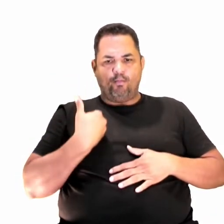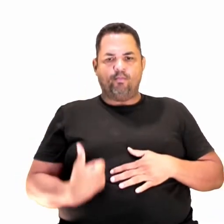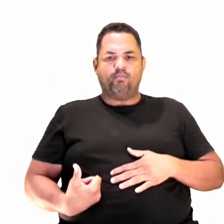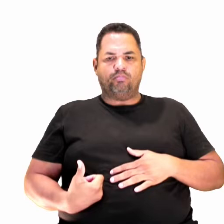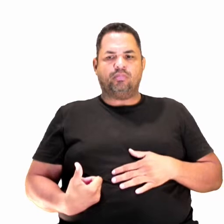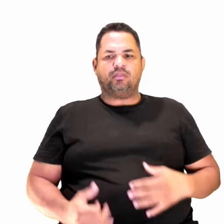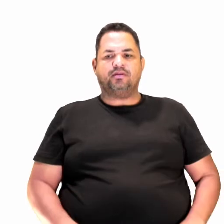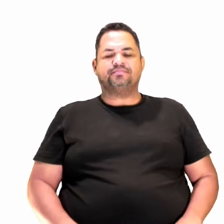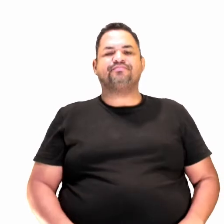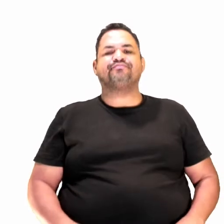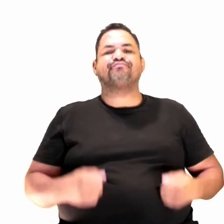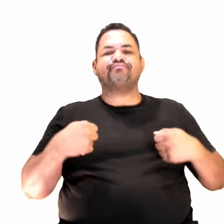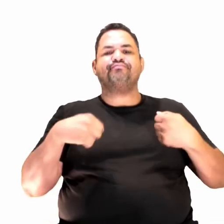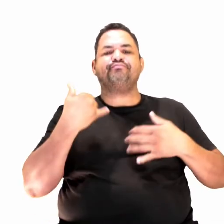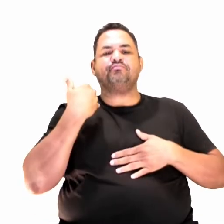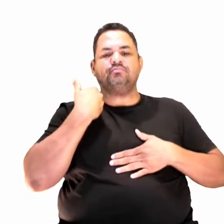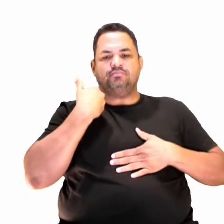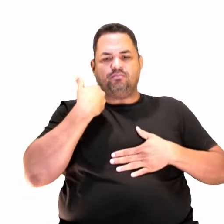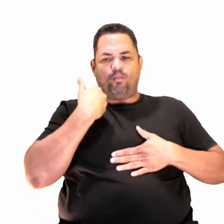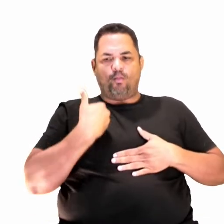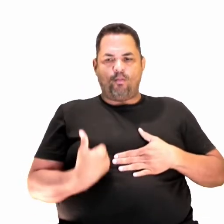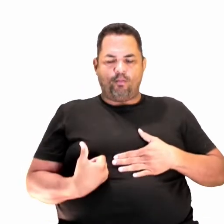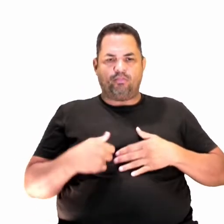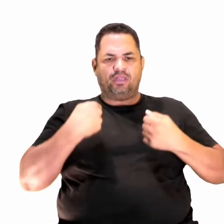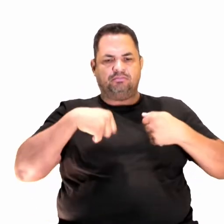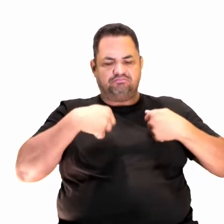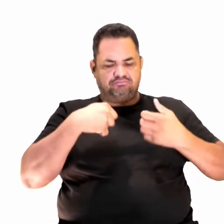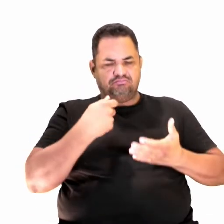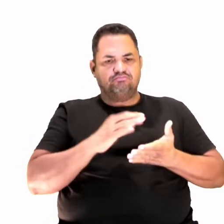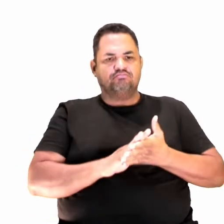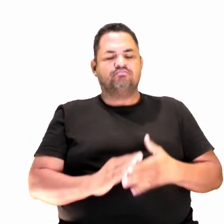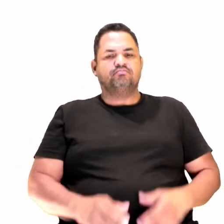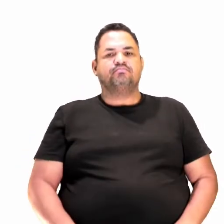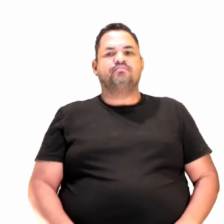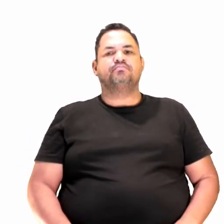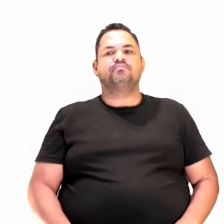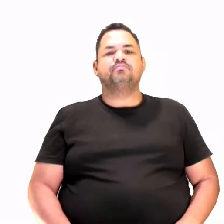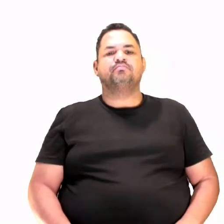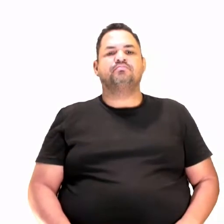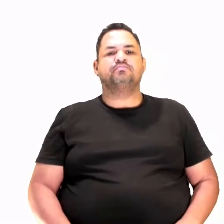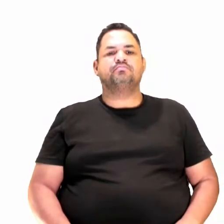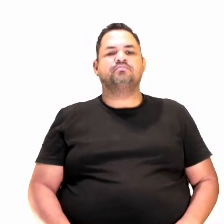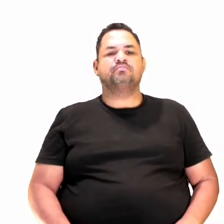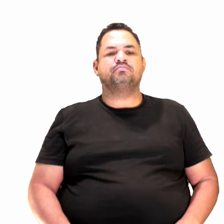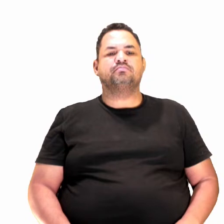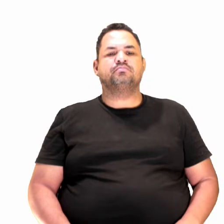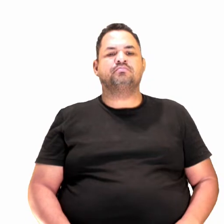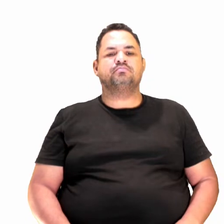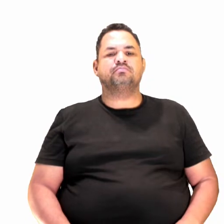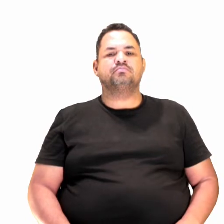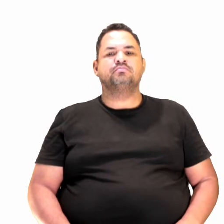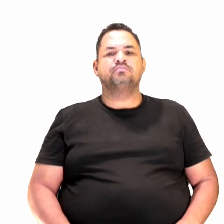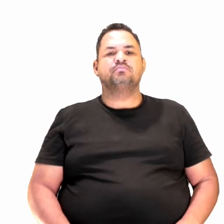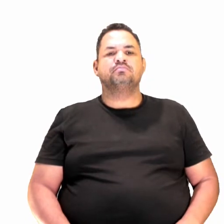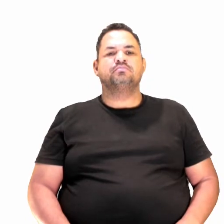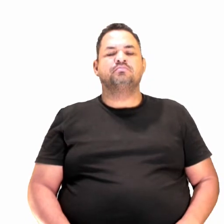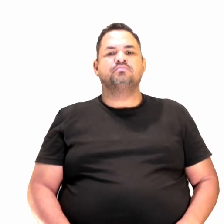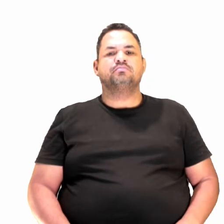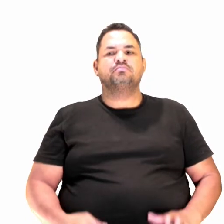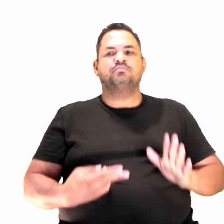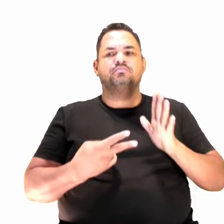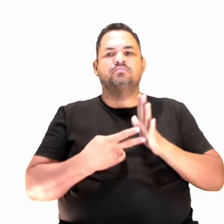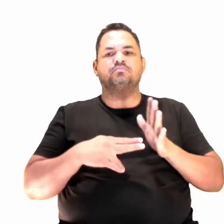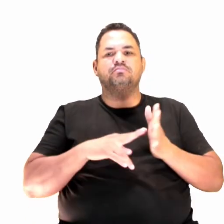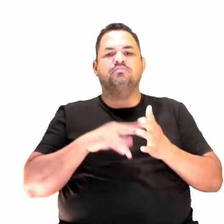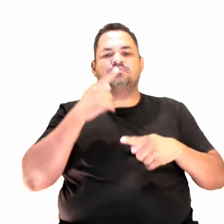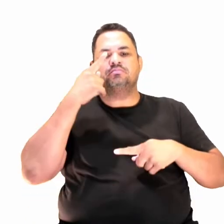perder peso, devo nesse sentido de ter a obrigação de fazer isso. Na próxima, must not vai